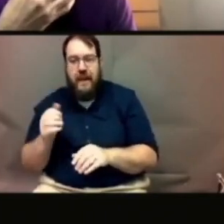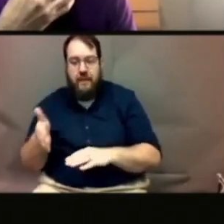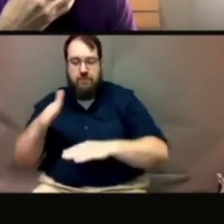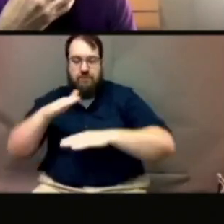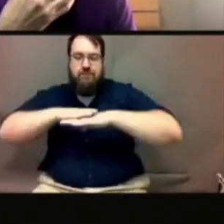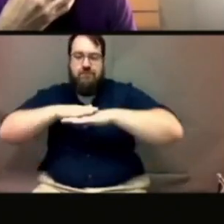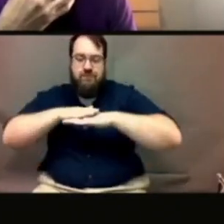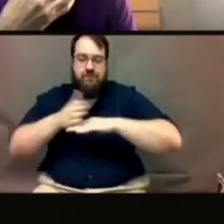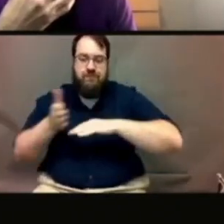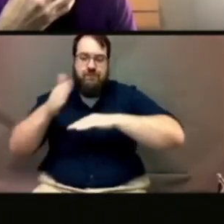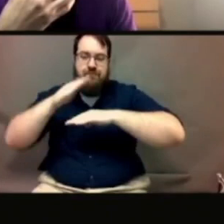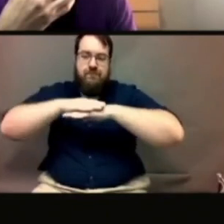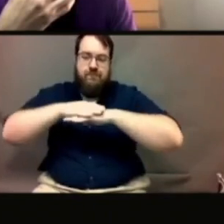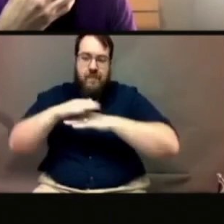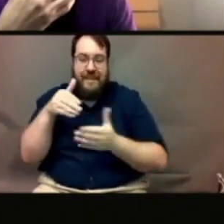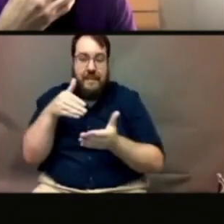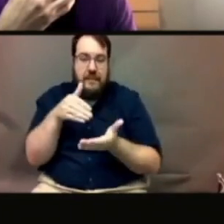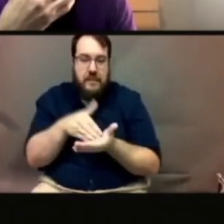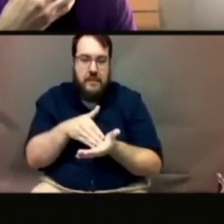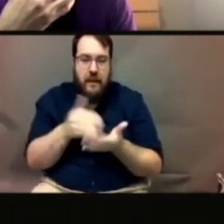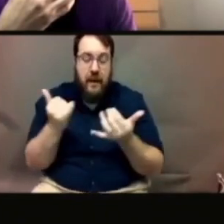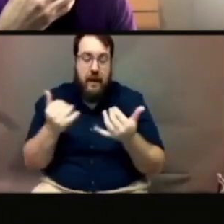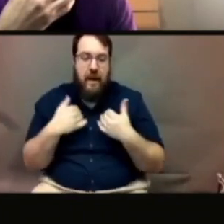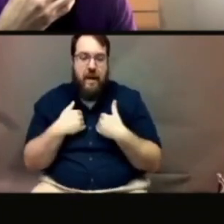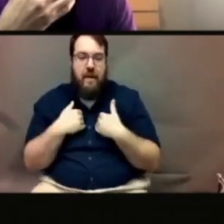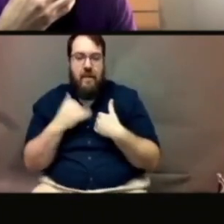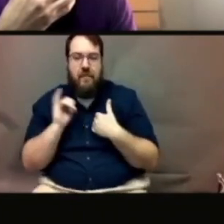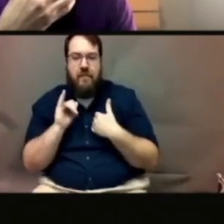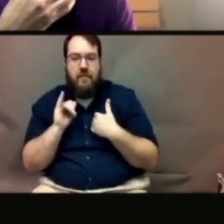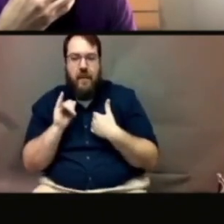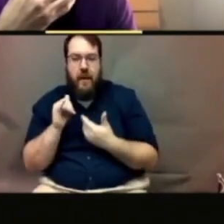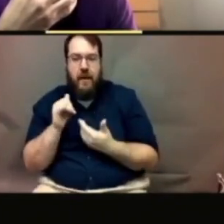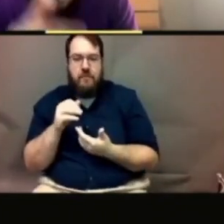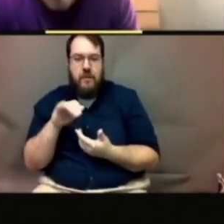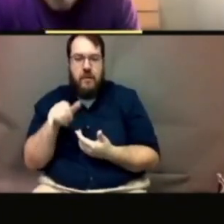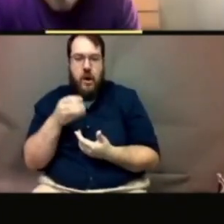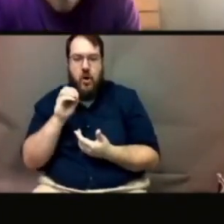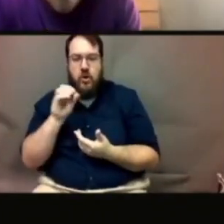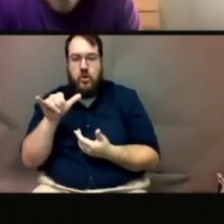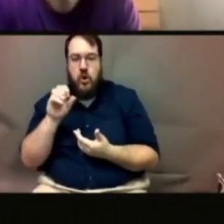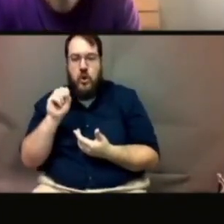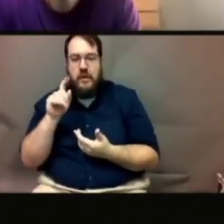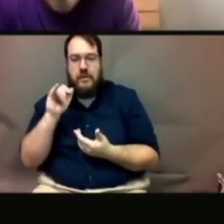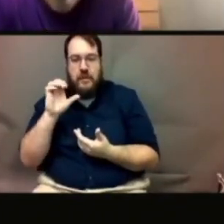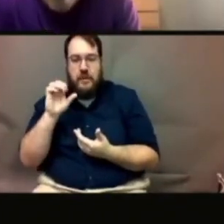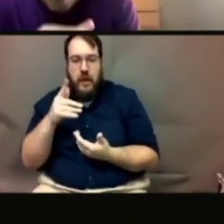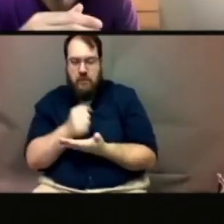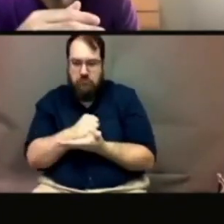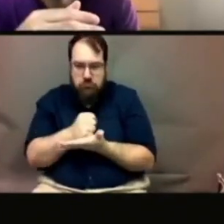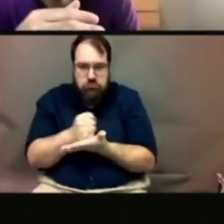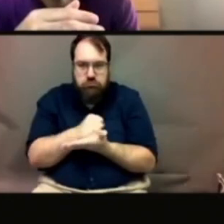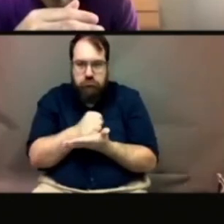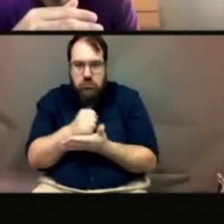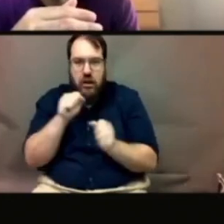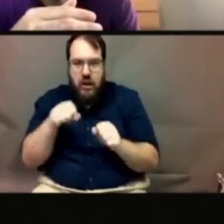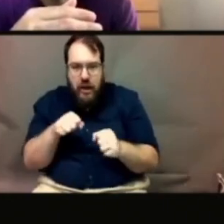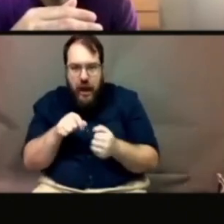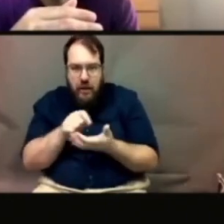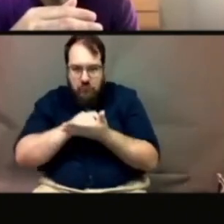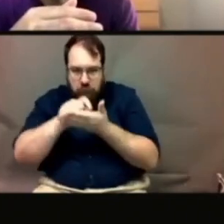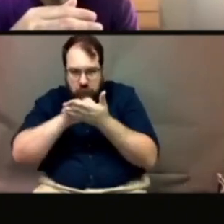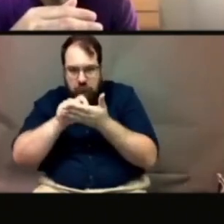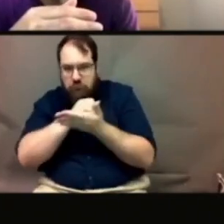podemos fazer um outro switch aqui e aí eu tenho um joystick e aí eu posso